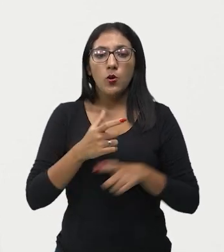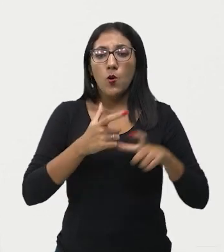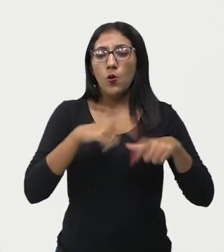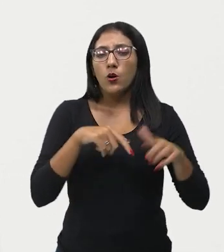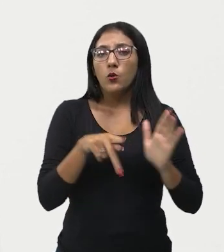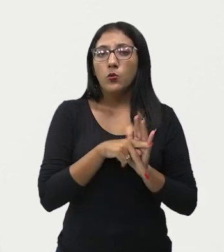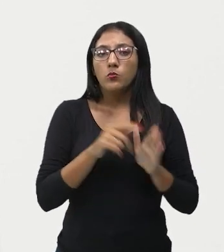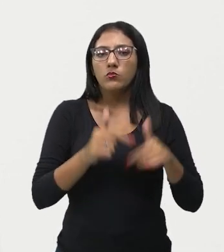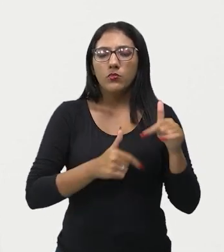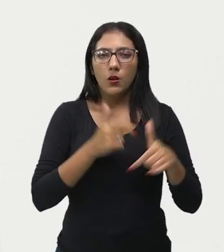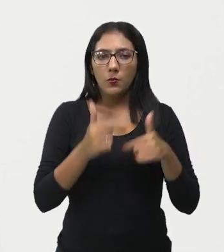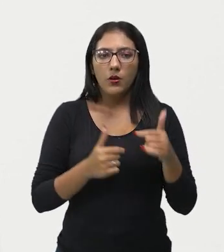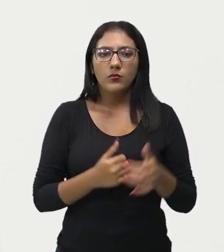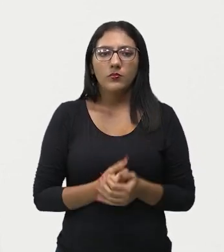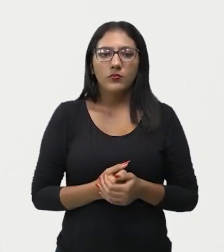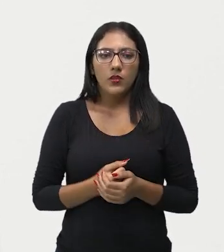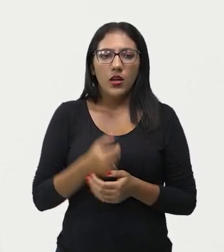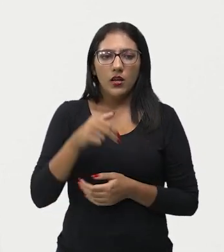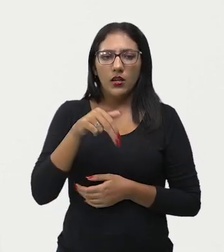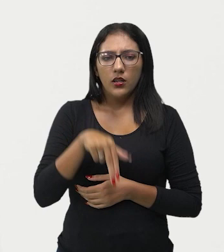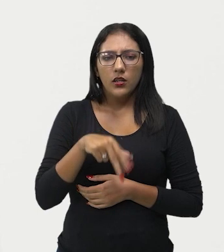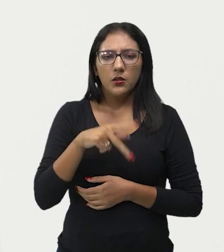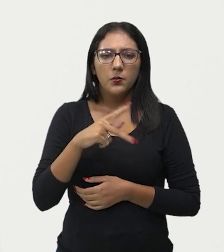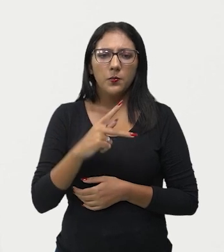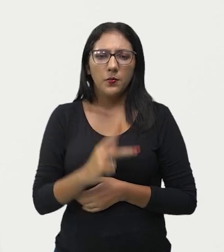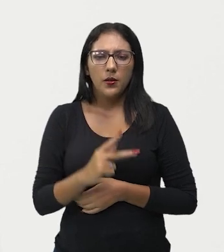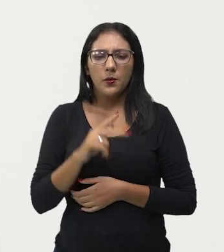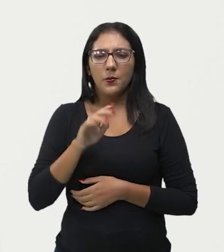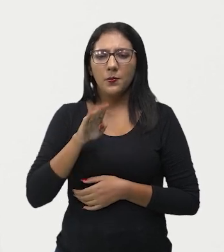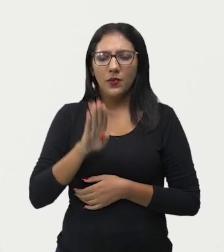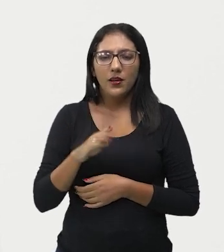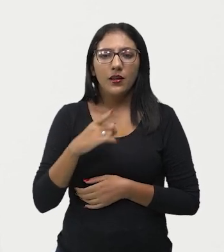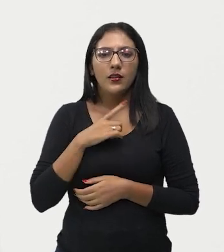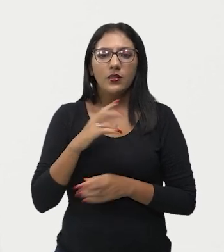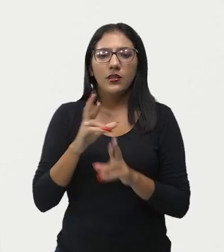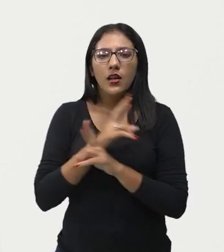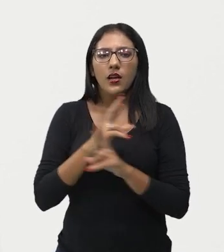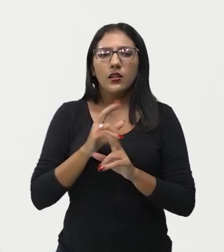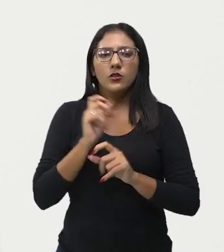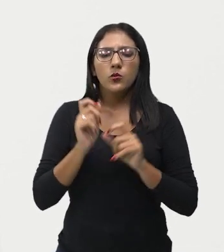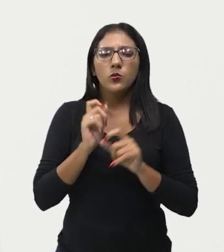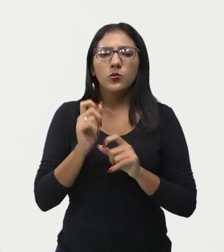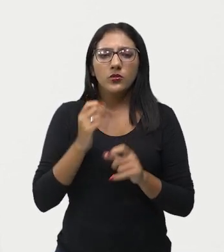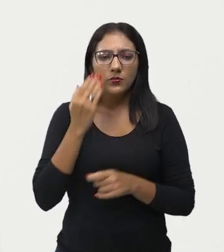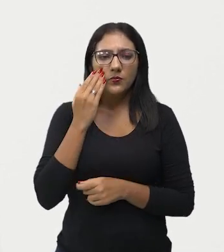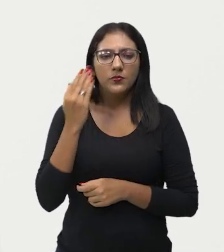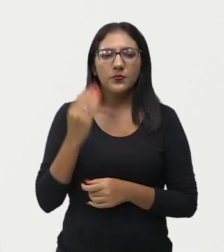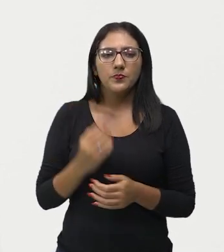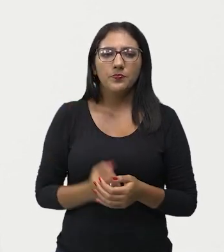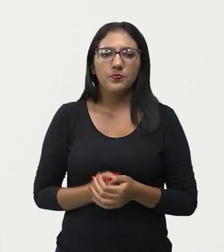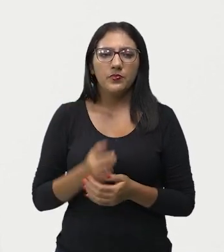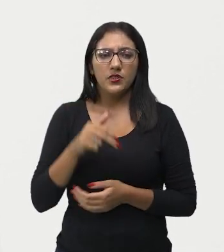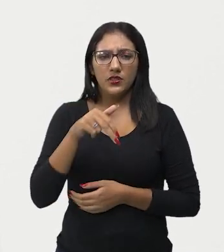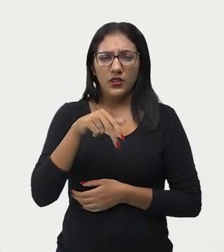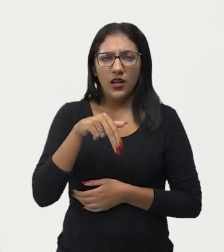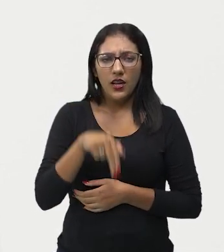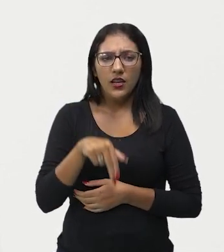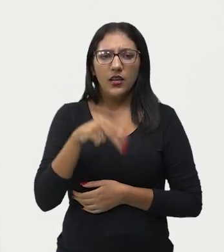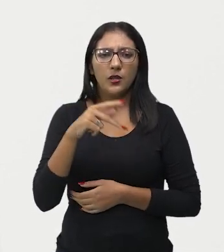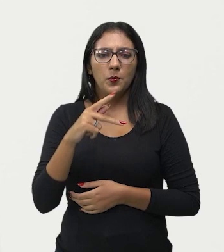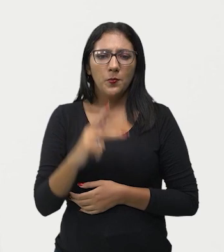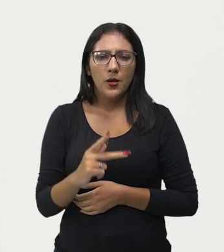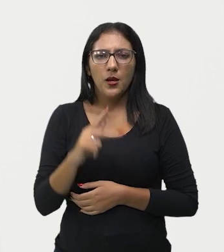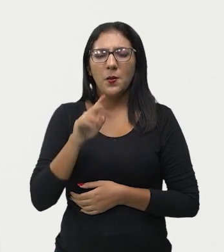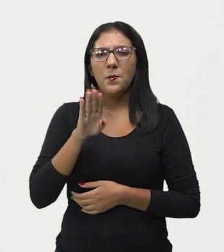letra N, a letra P e a letra B são intuitivos, atenção, a letra N, a letra P e a letra